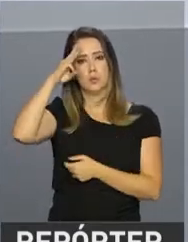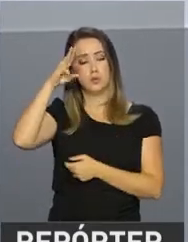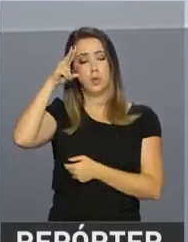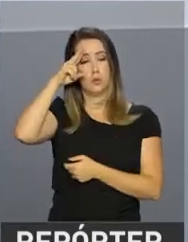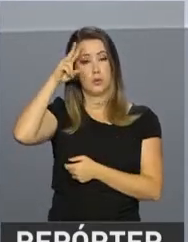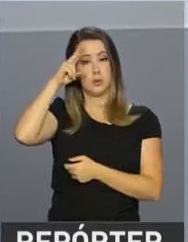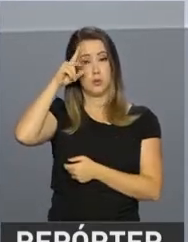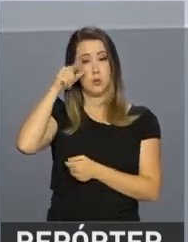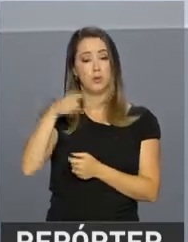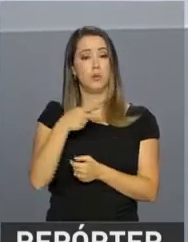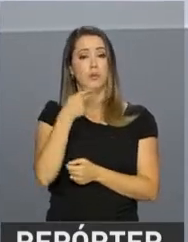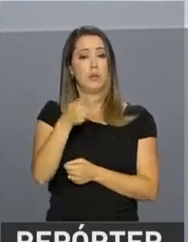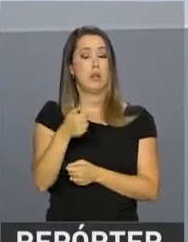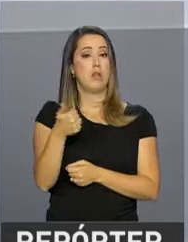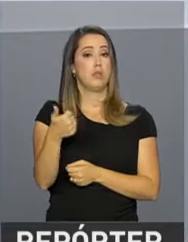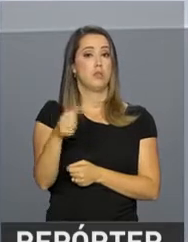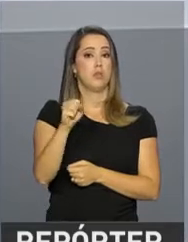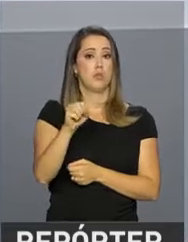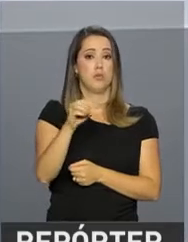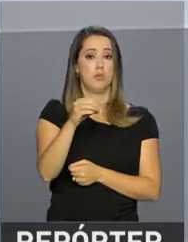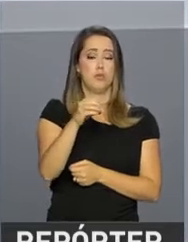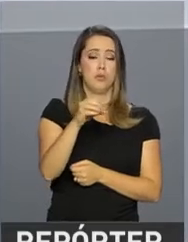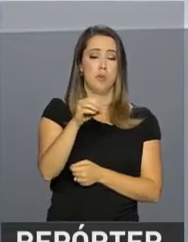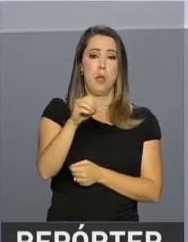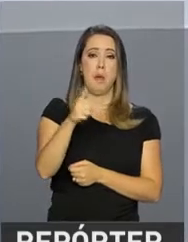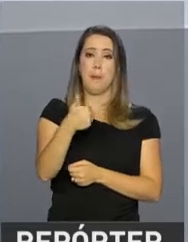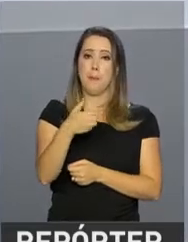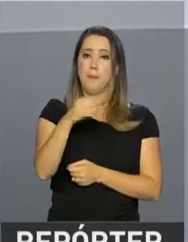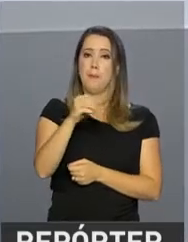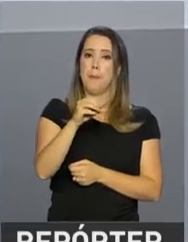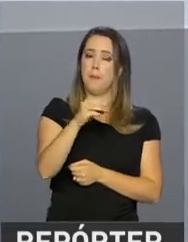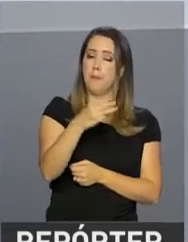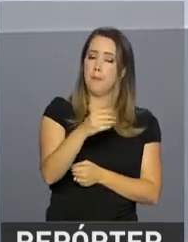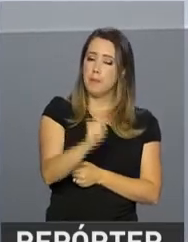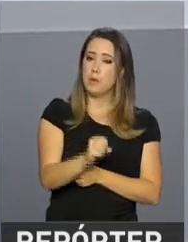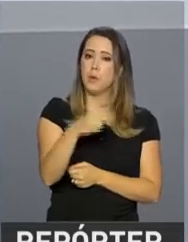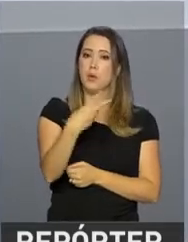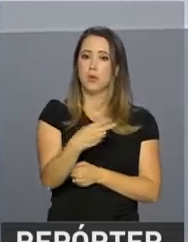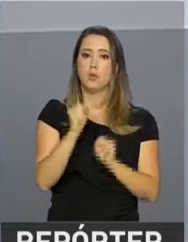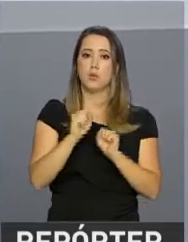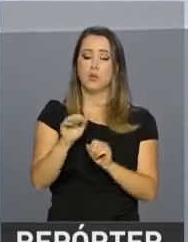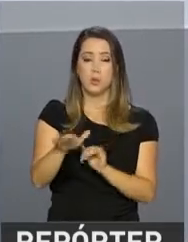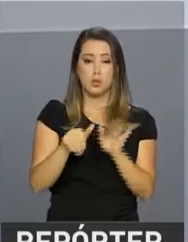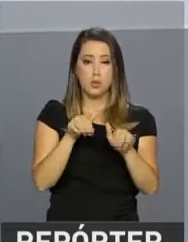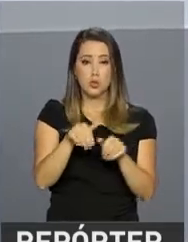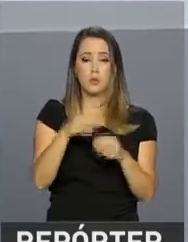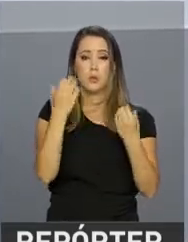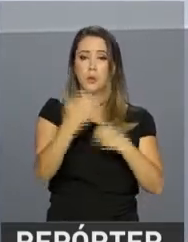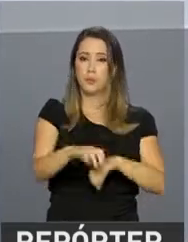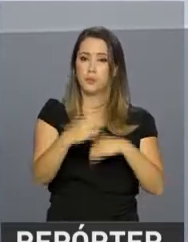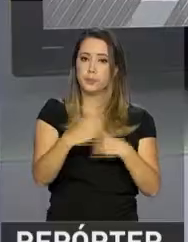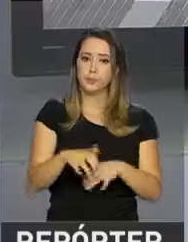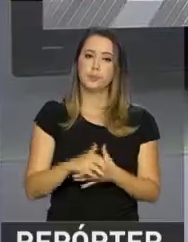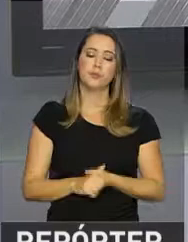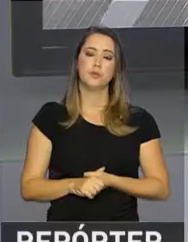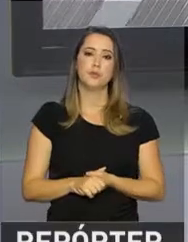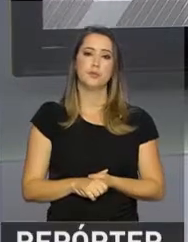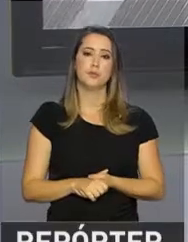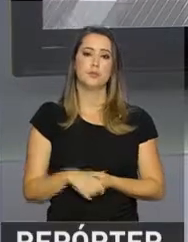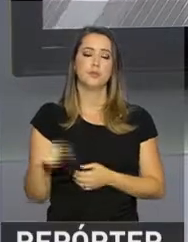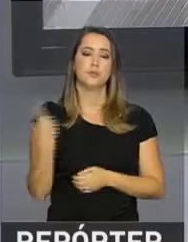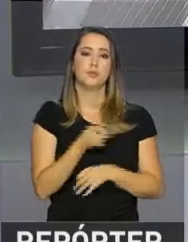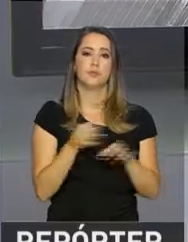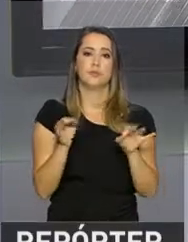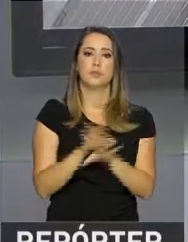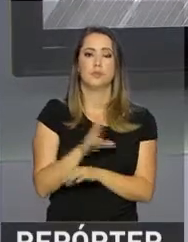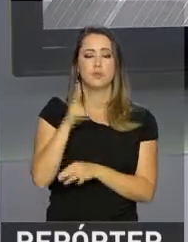feira para tratar de 1.082 soldados que podem ser convocados por meio de um concurso público nós